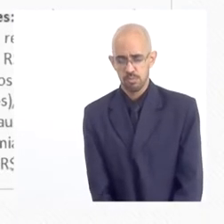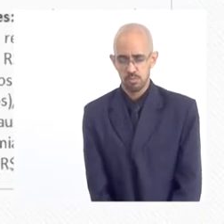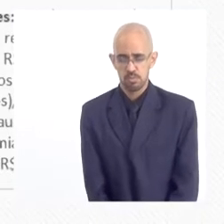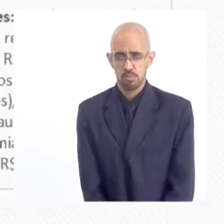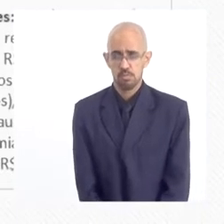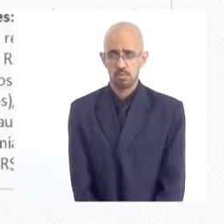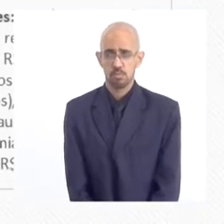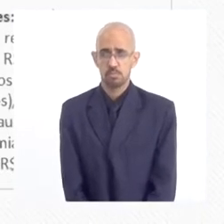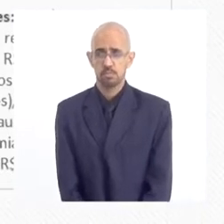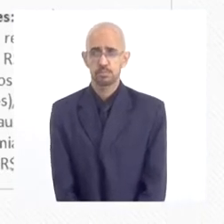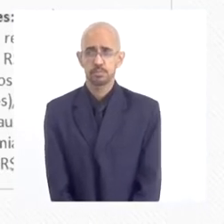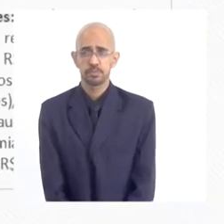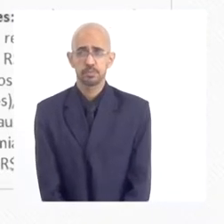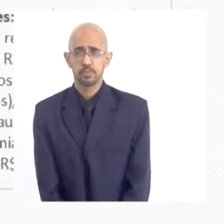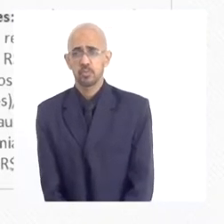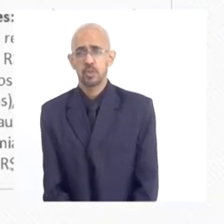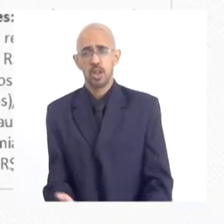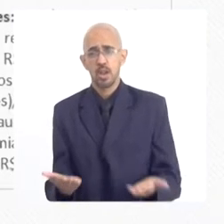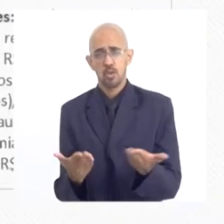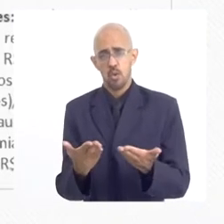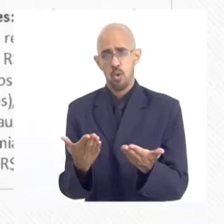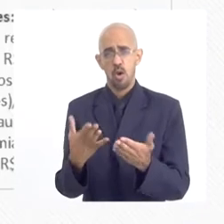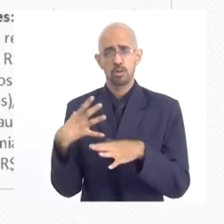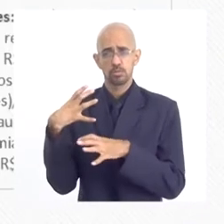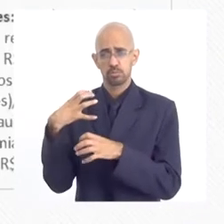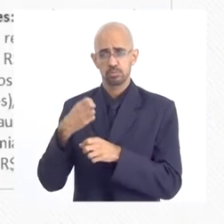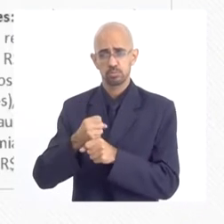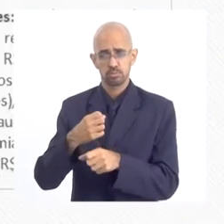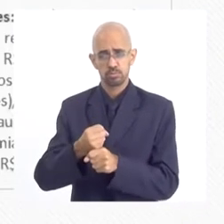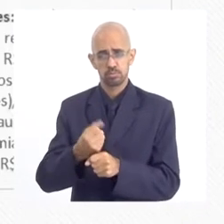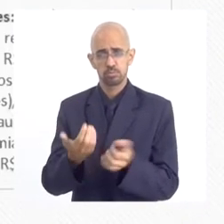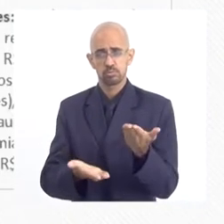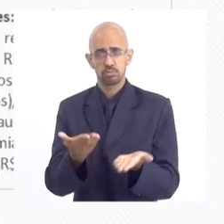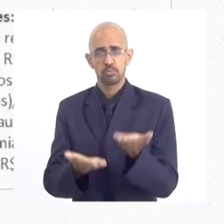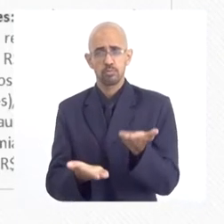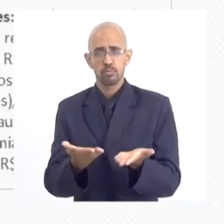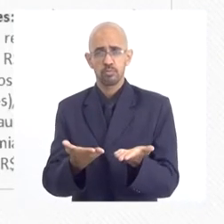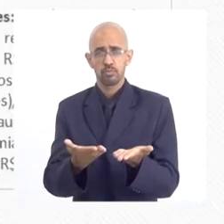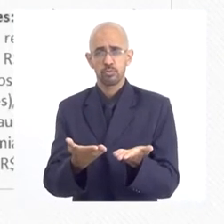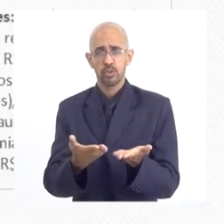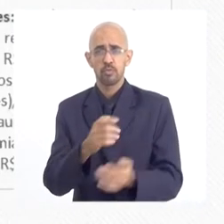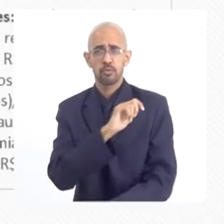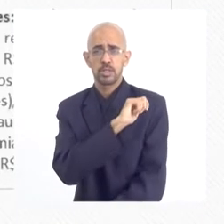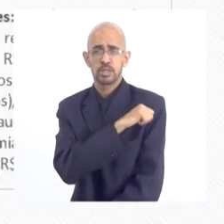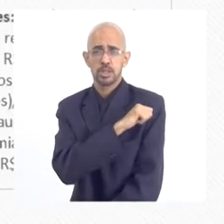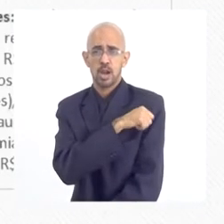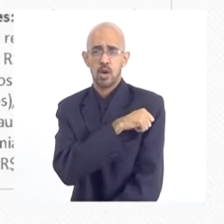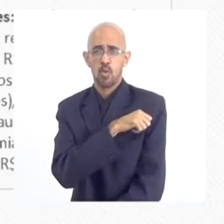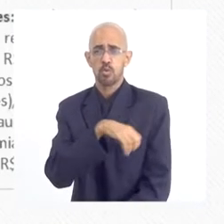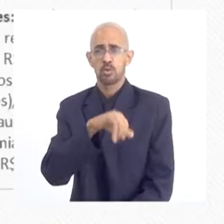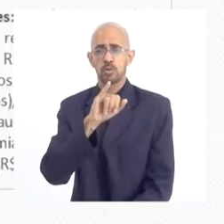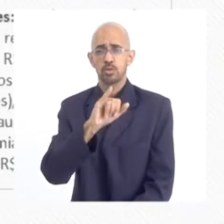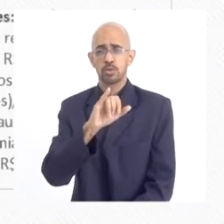Passando mais propriamente aos resultados fiscais, então a gente tem aí o